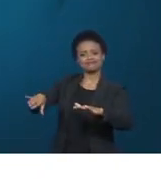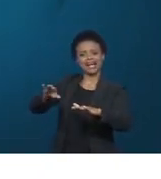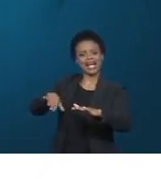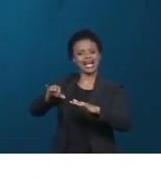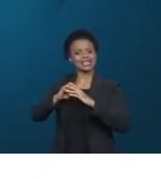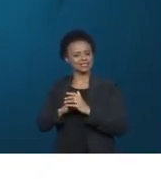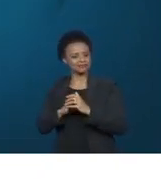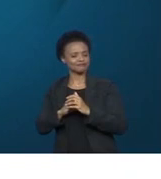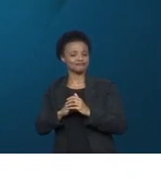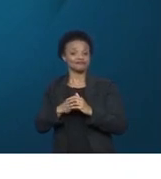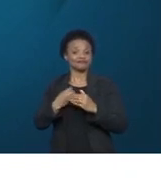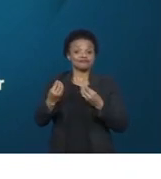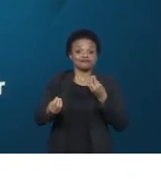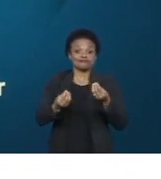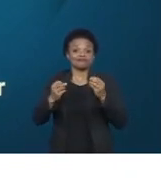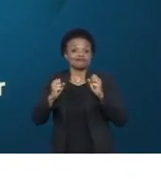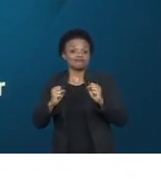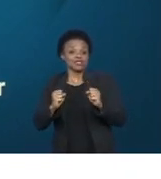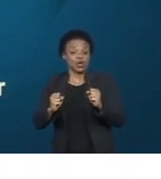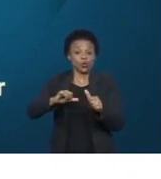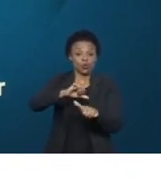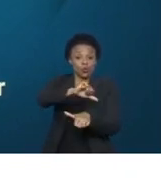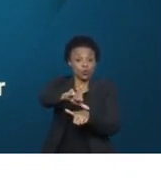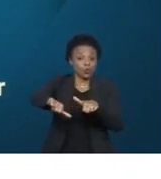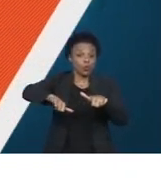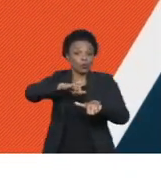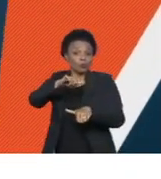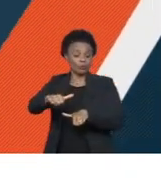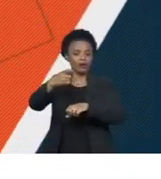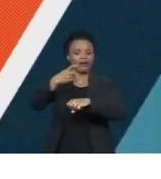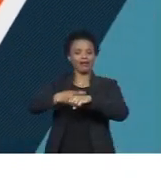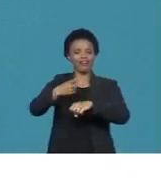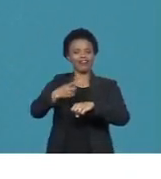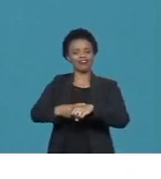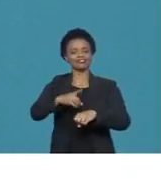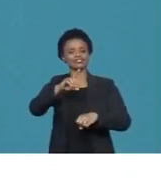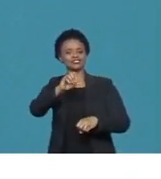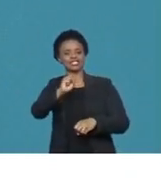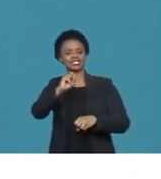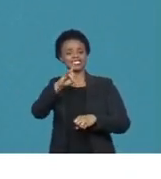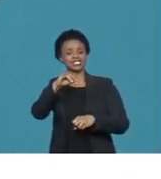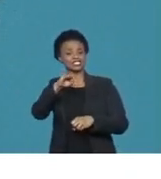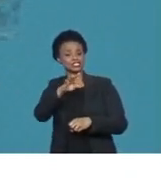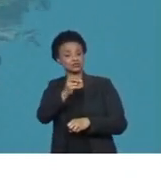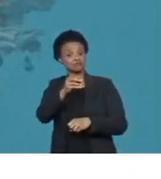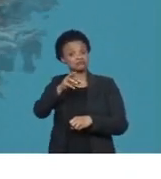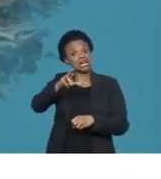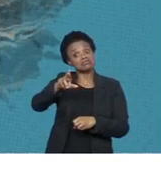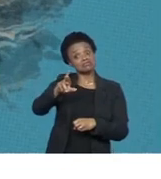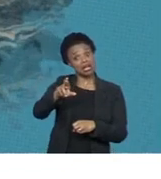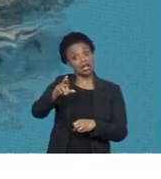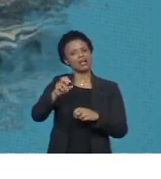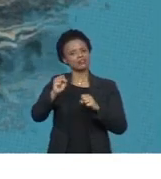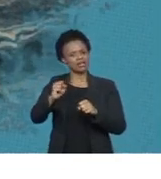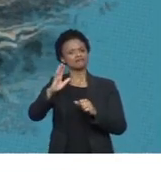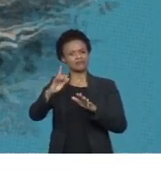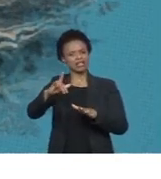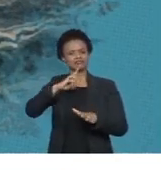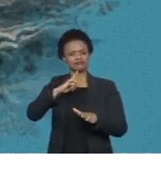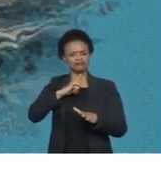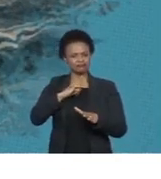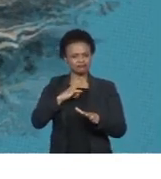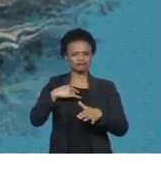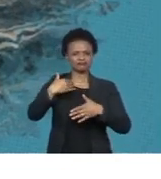diagênese, esses sedimentos se convertem em rocha sedimentar. Uma rocha ígnea ou sedimentar que sofre alteração em sua